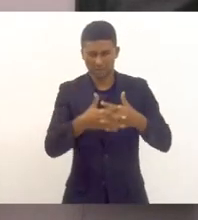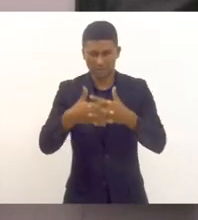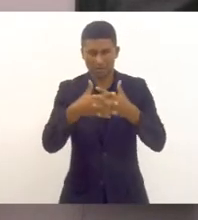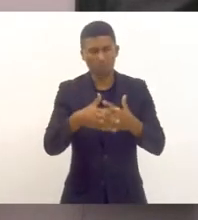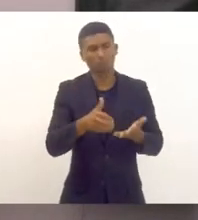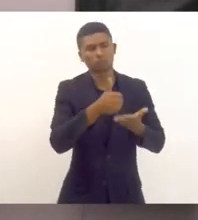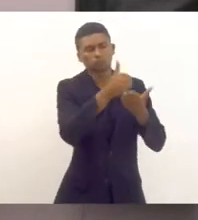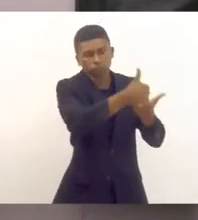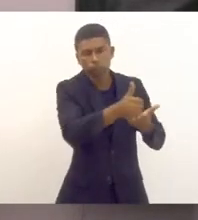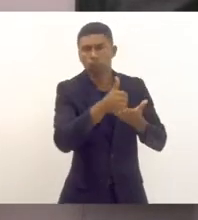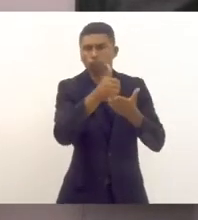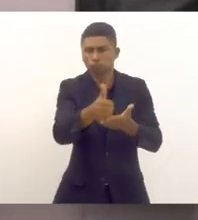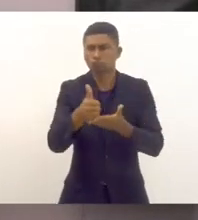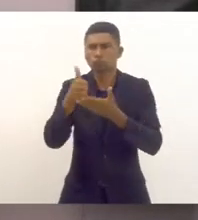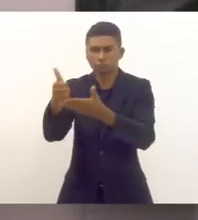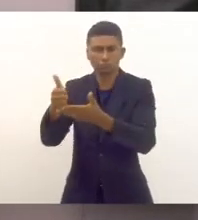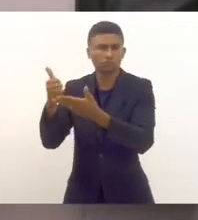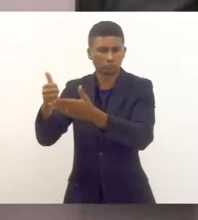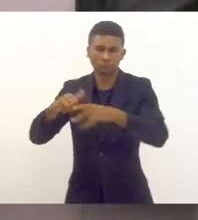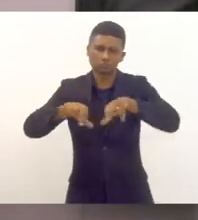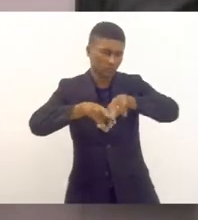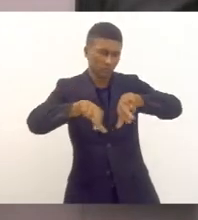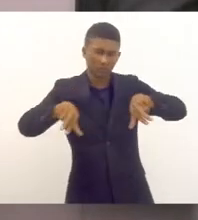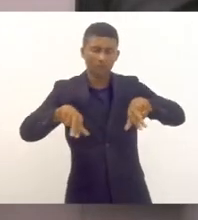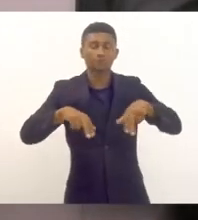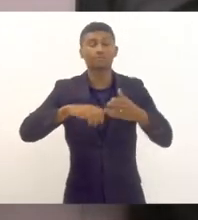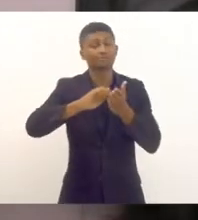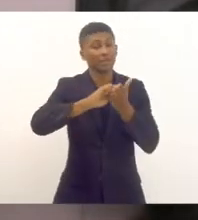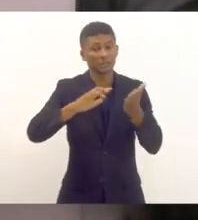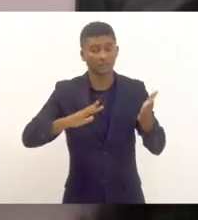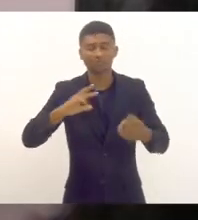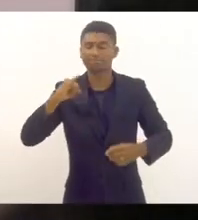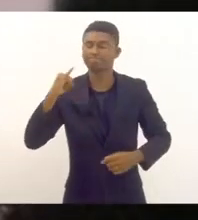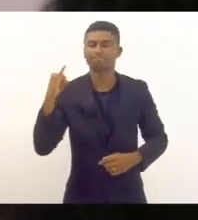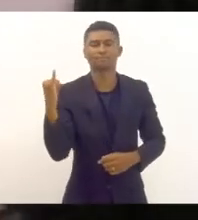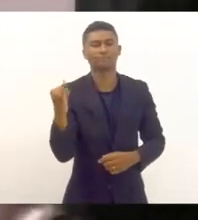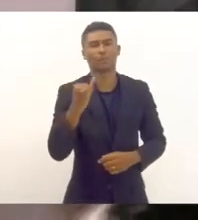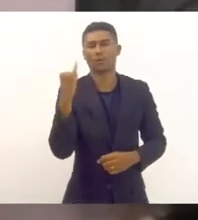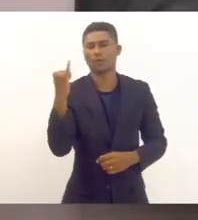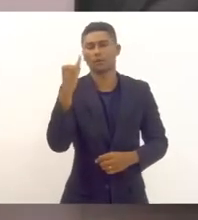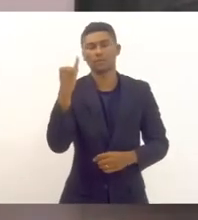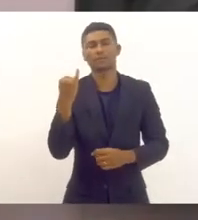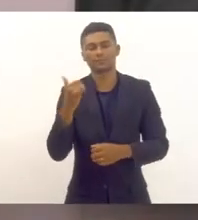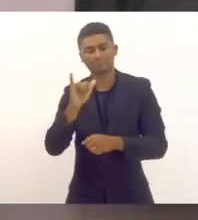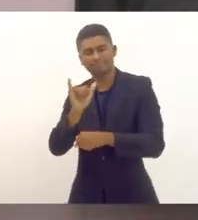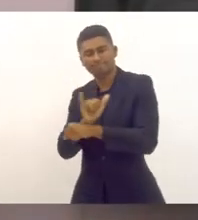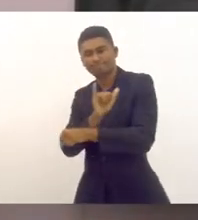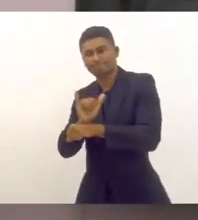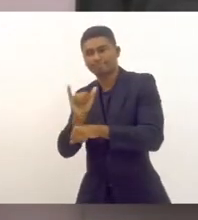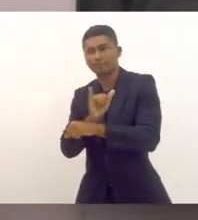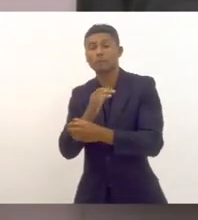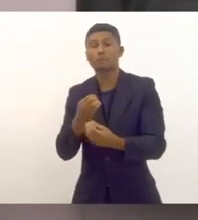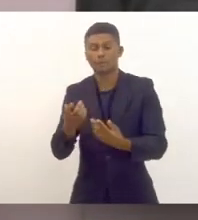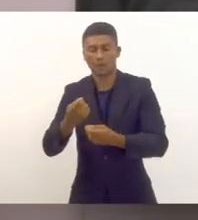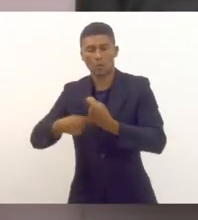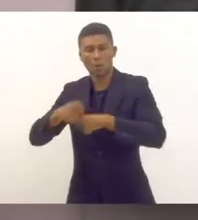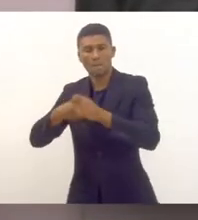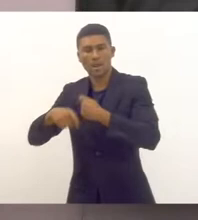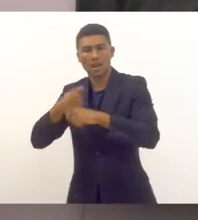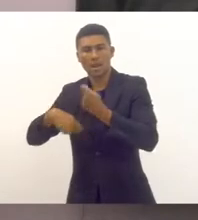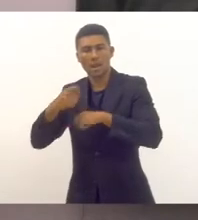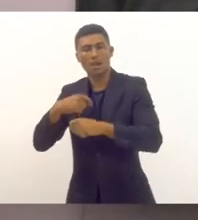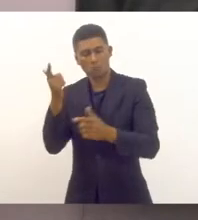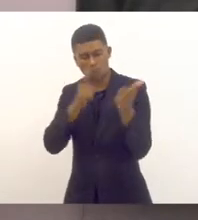gente divulga sempre, é uma atividade essencial, estratégica para o funcionamento da economia. Quando